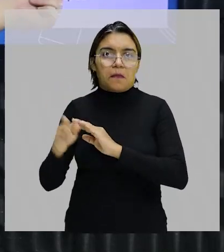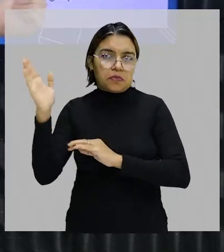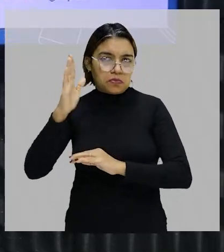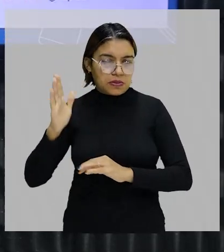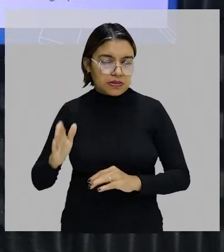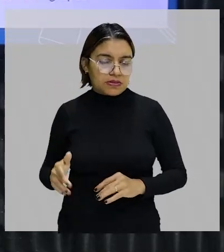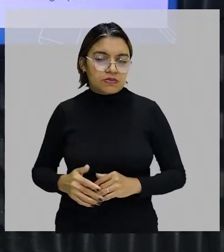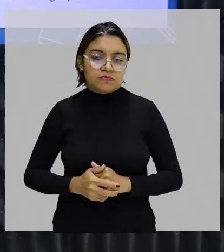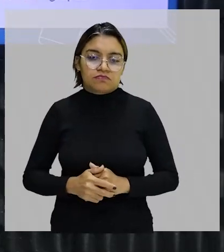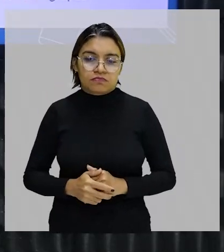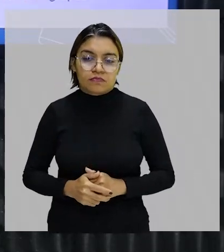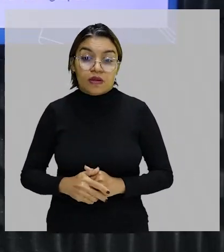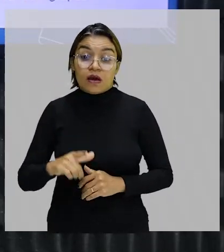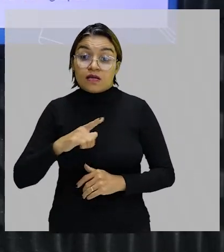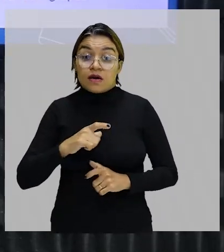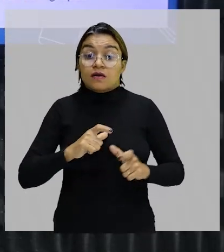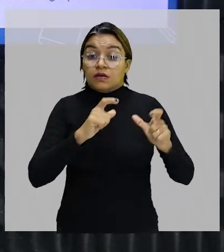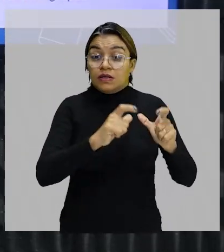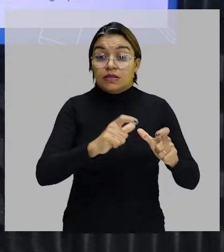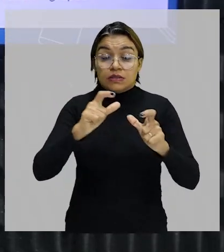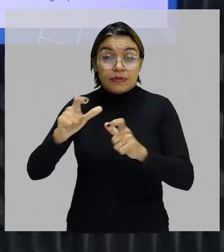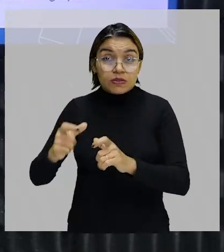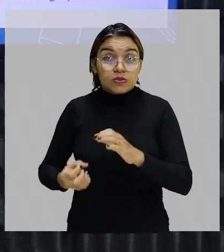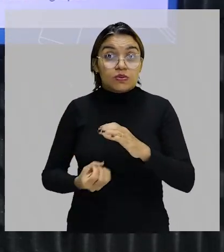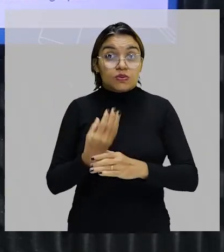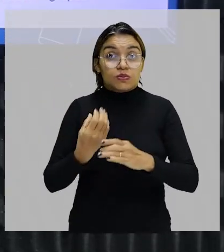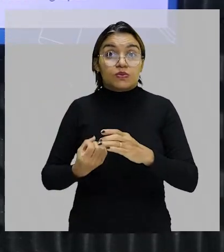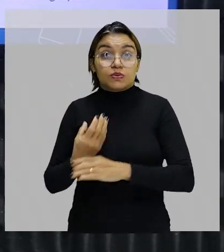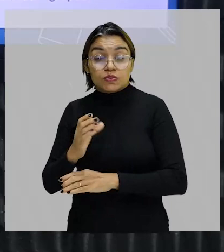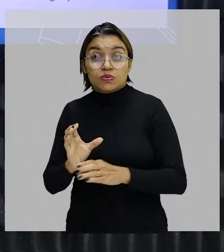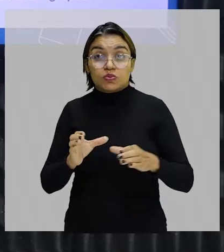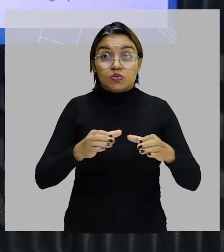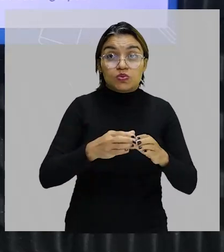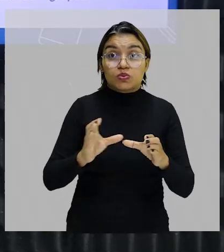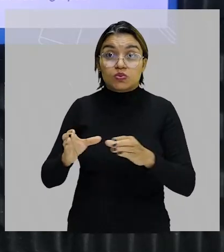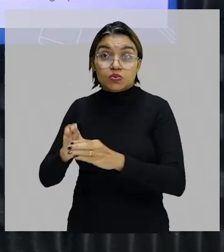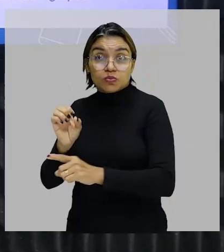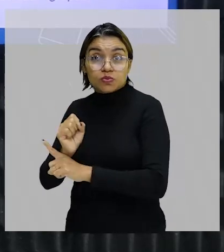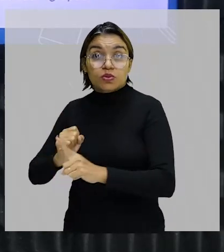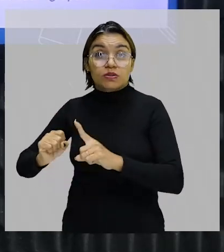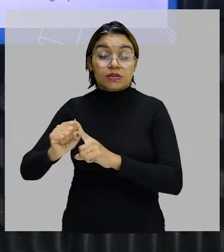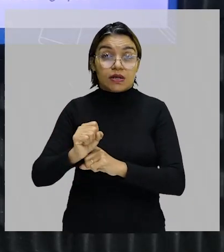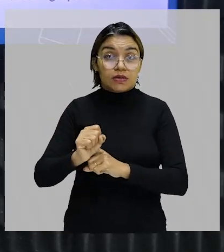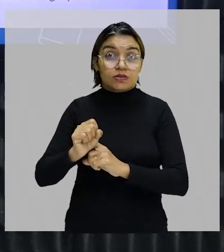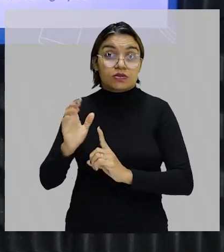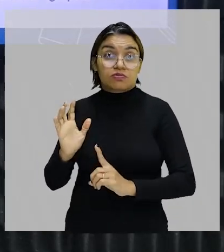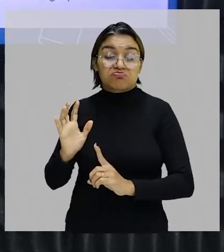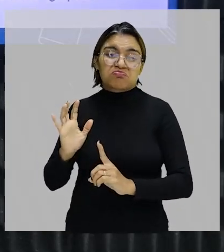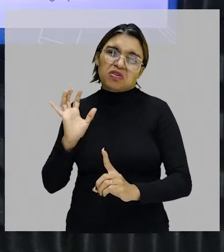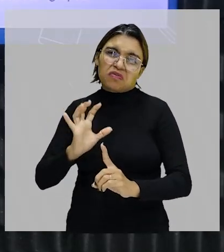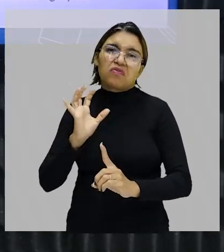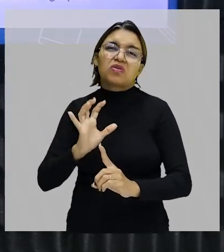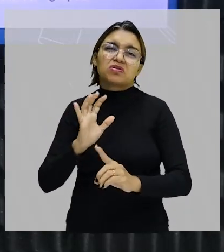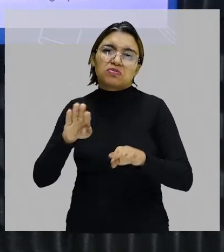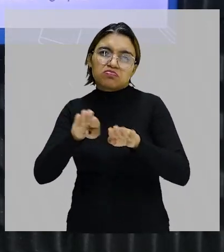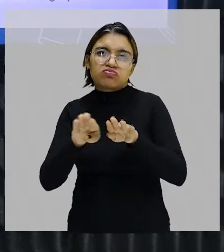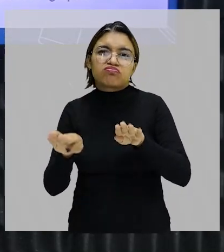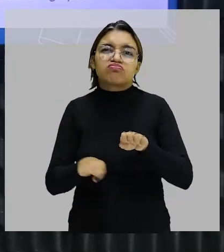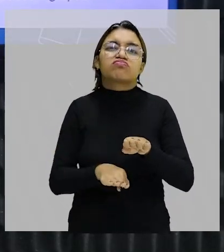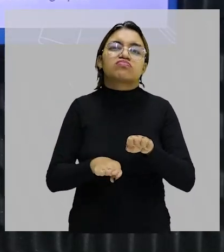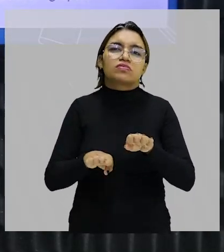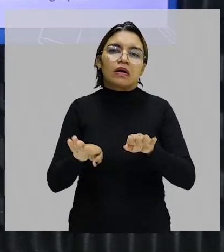disse, vão surgir espaços específicos para determinados grupos sociais, o que vai contribuir aí para a desigualdade também, vai